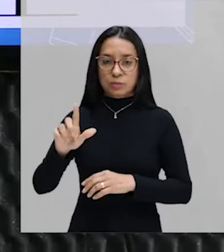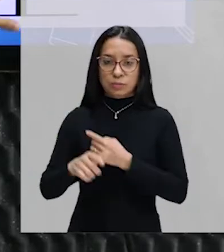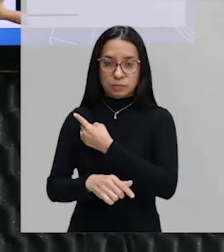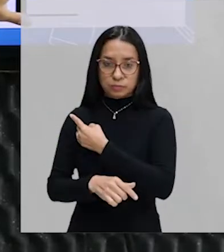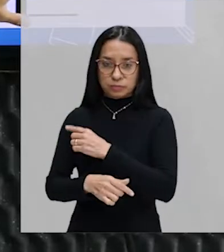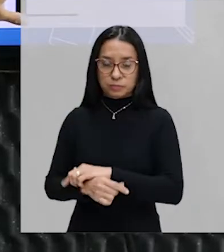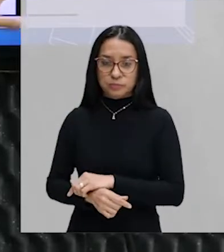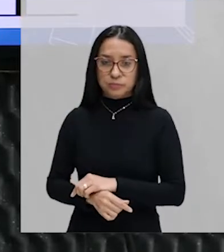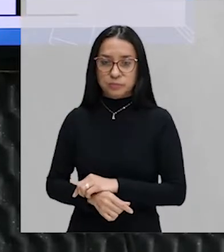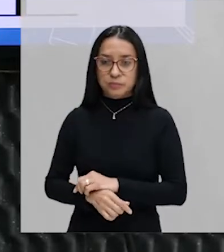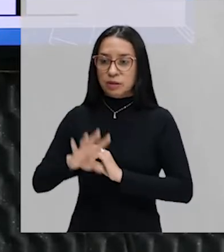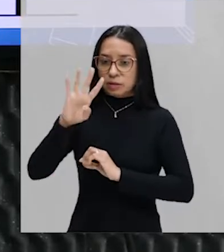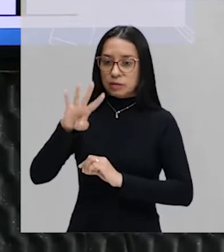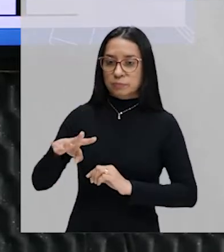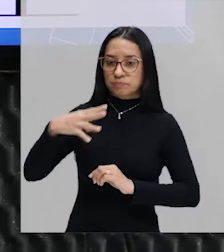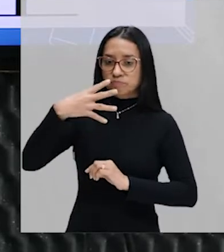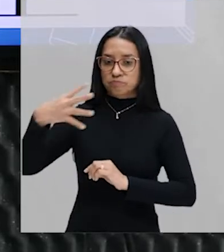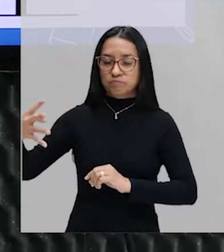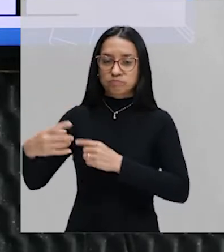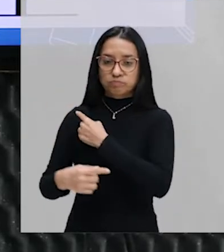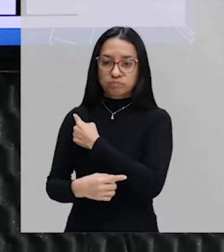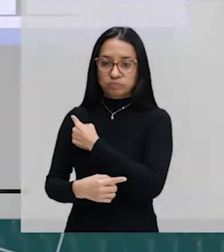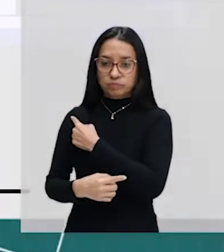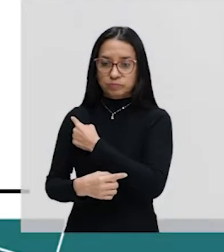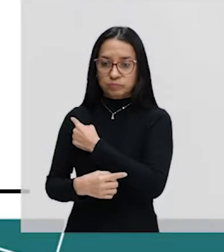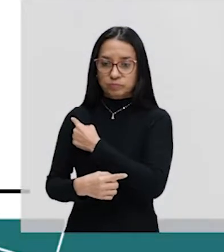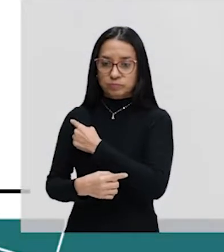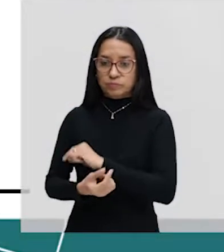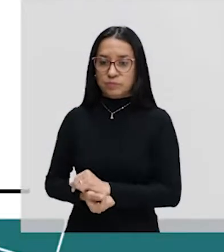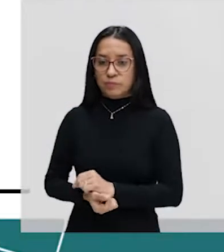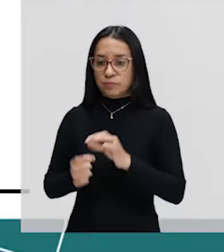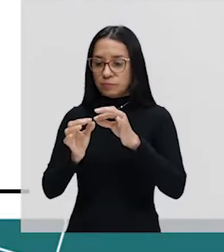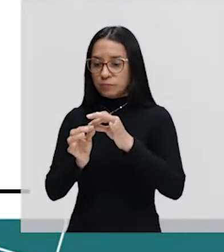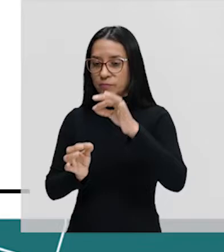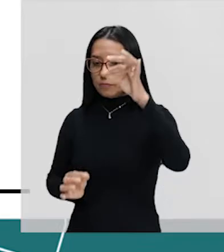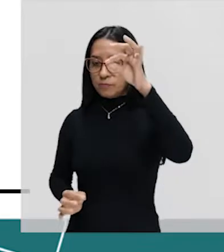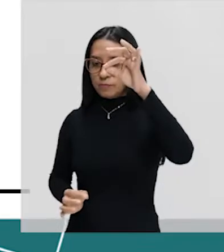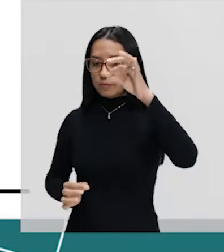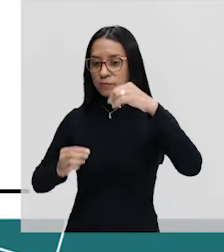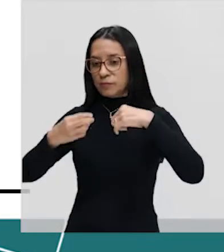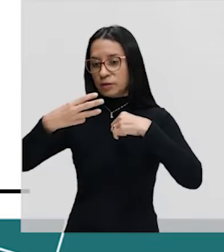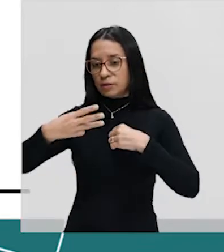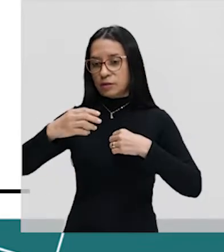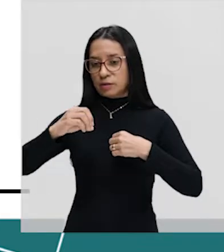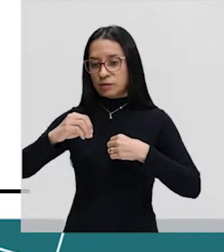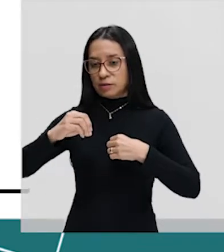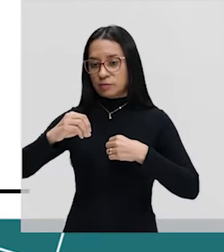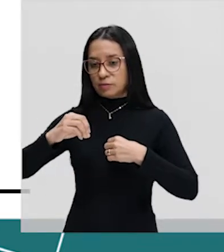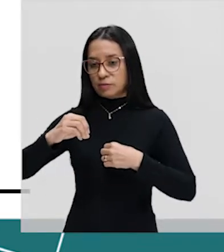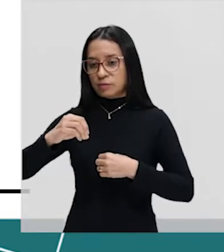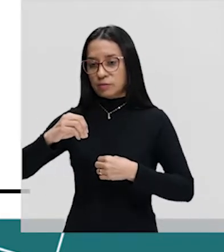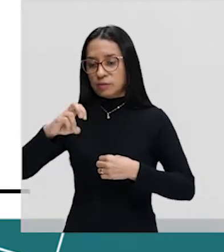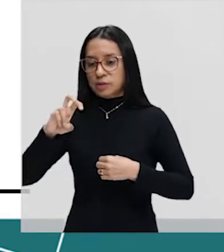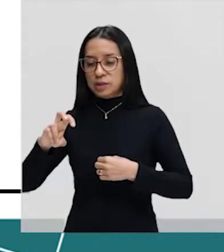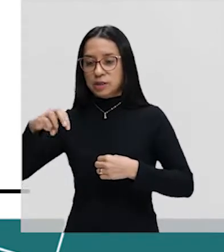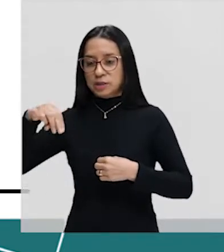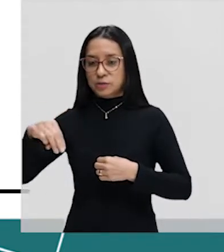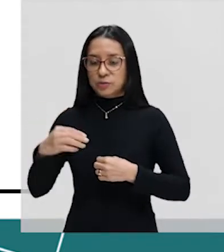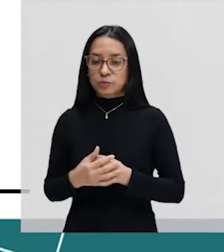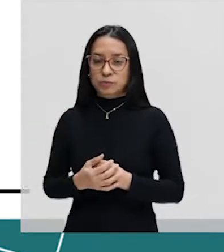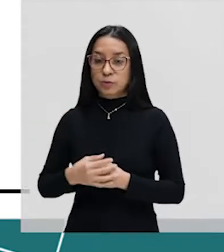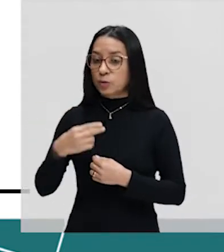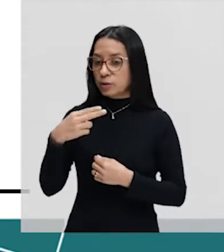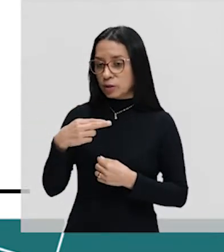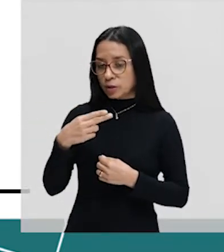uma vista frontal. A altura do aro, 3,05 metros. Mesma altura do